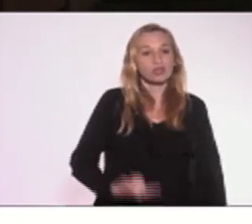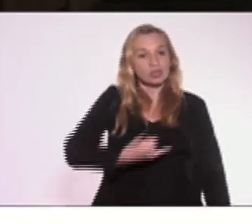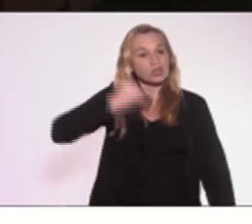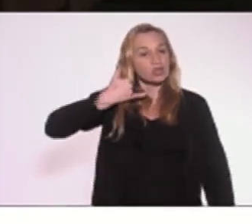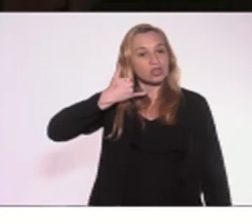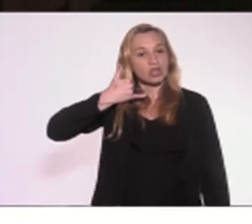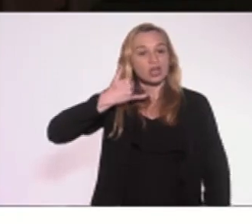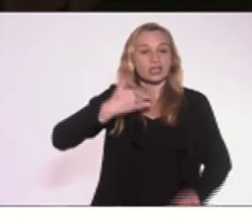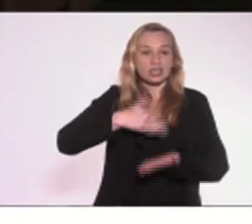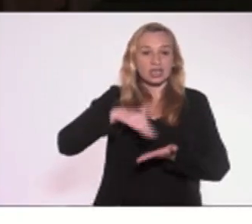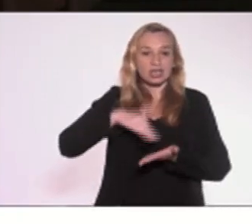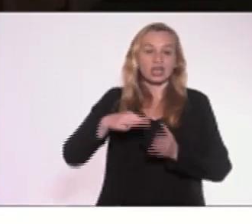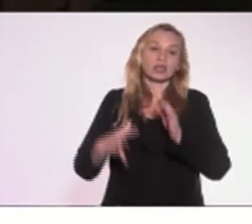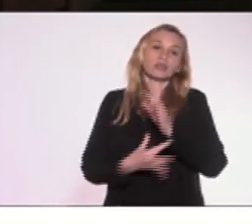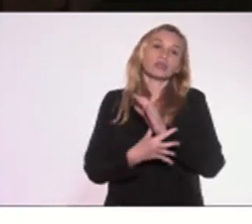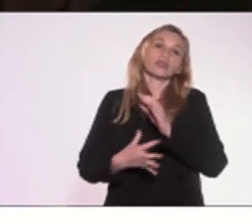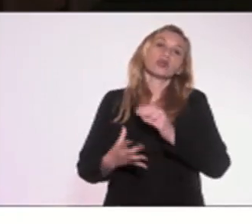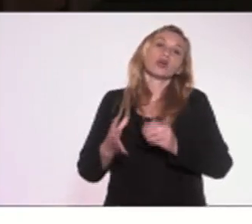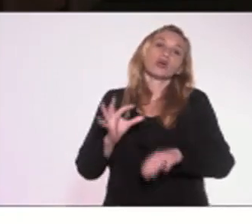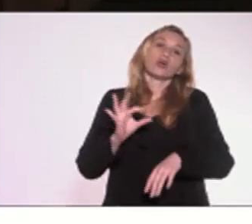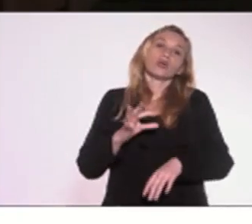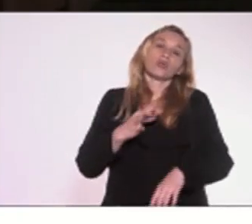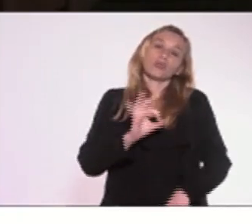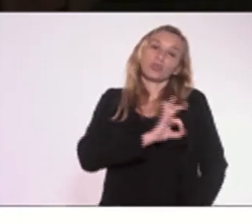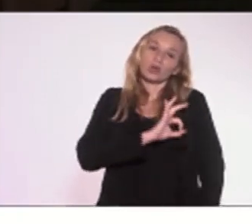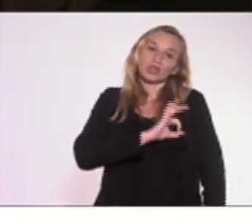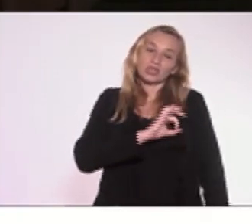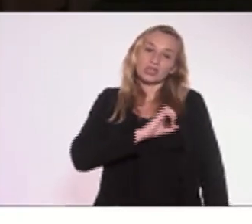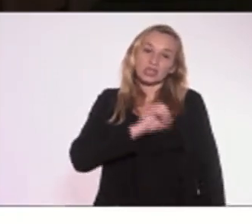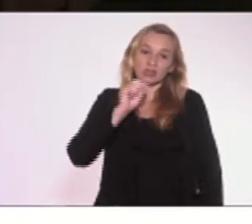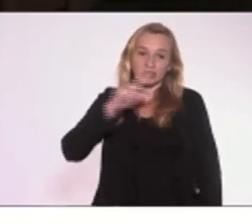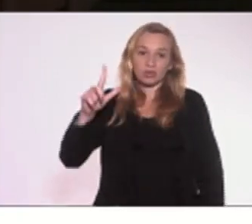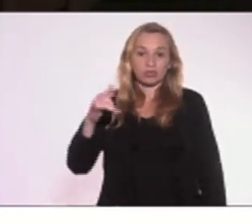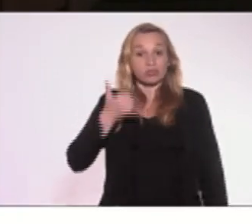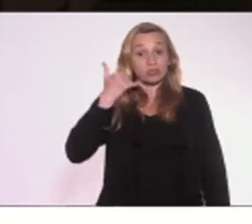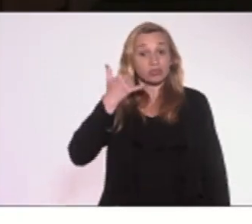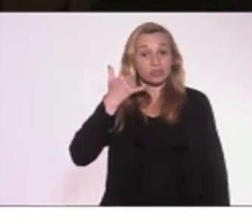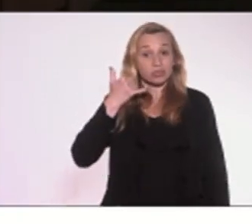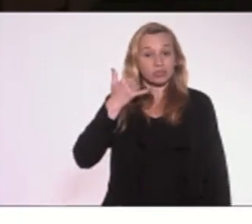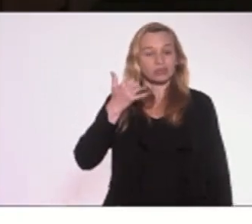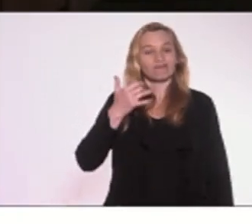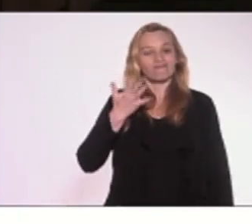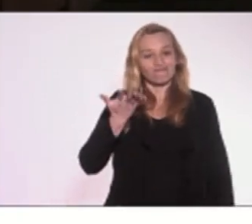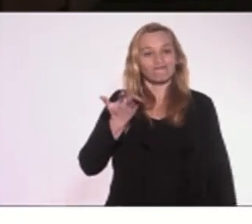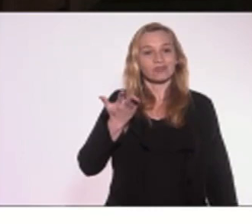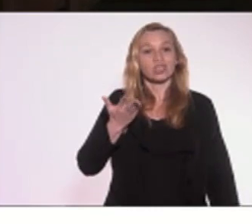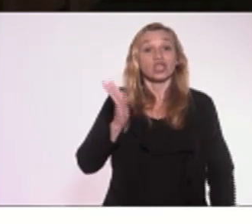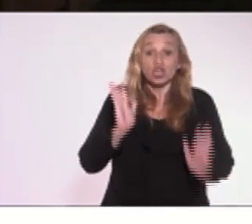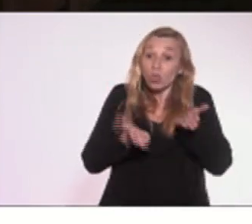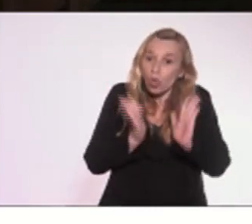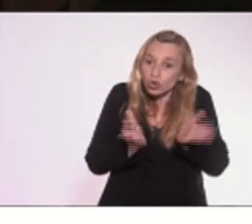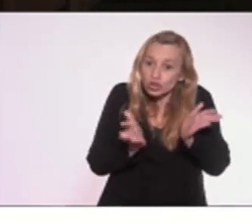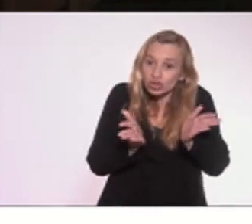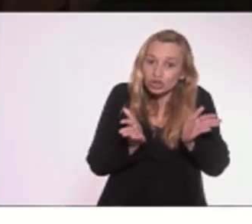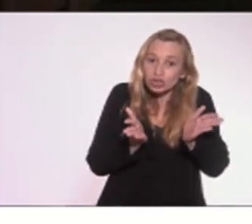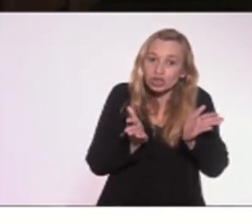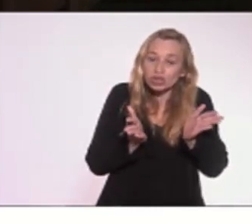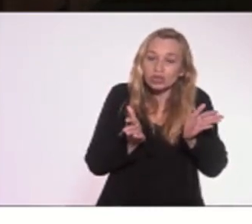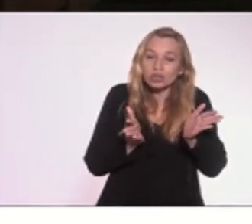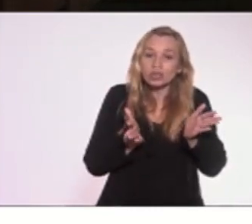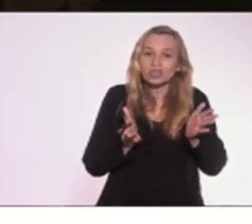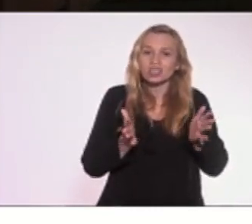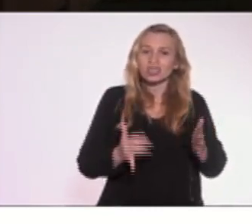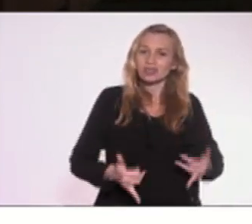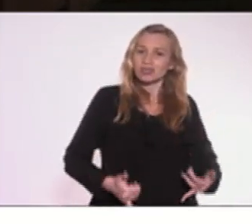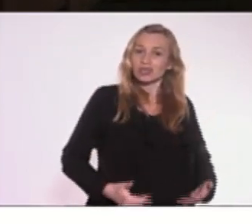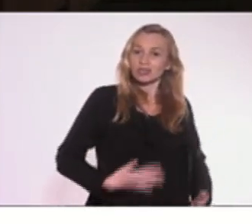secretário de Polícia Civil. Esse momento também me tocou bastante. E hoje, com certeza absoluta, em termos de honraria,